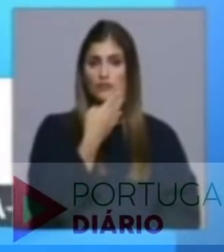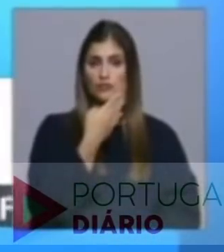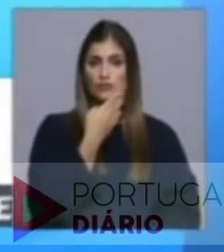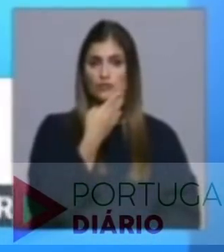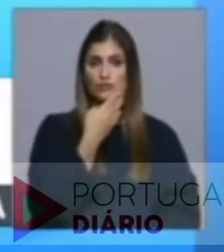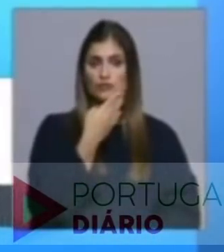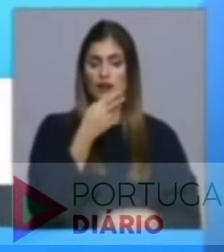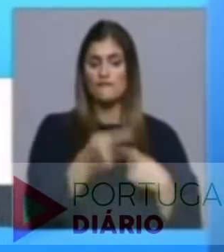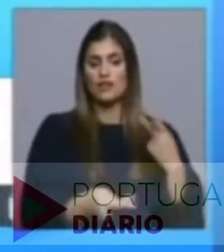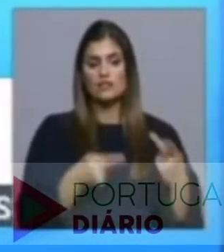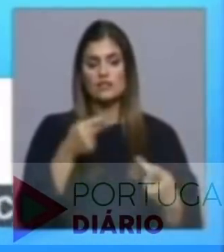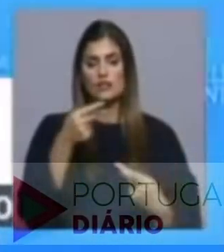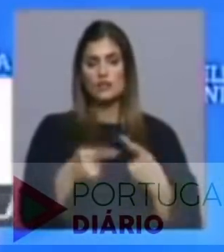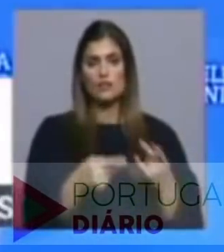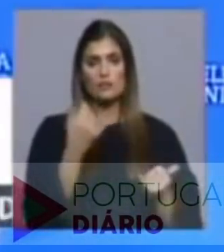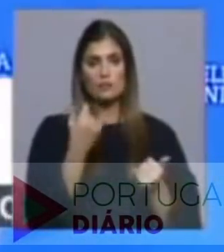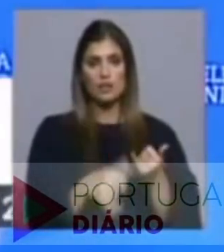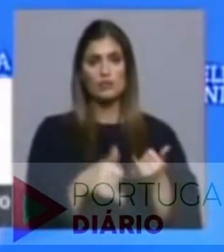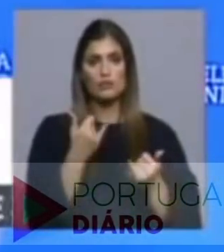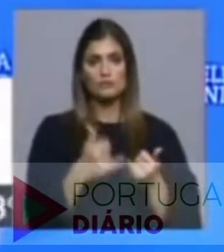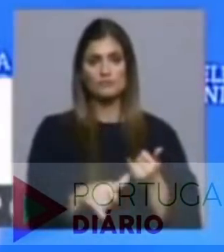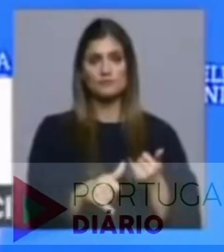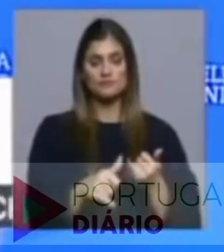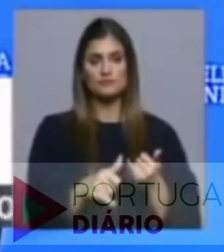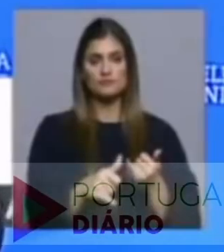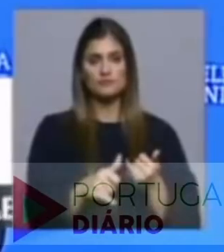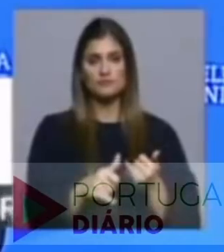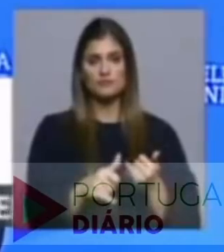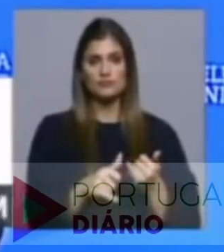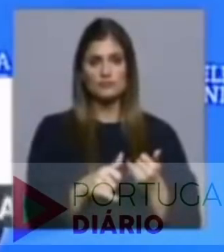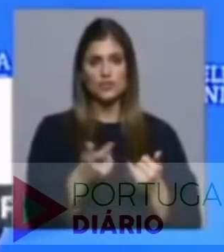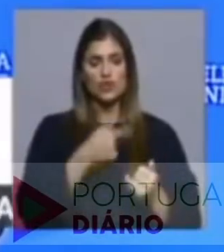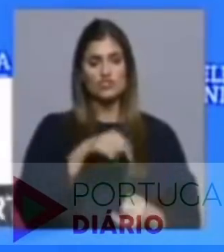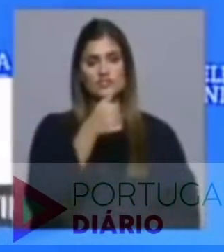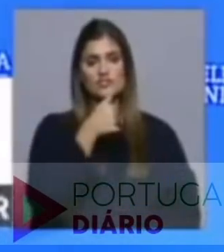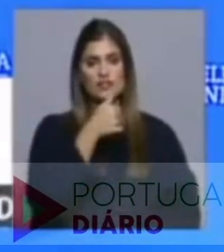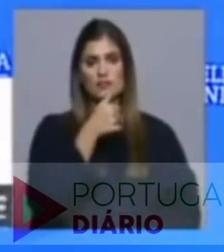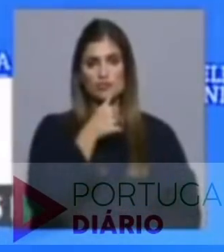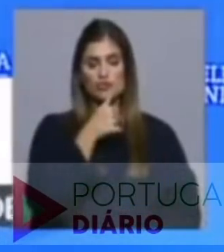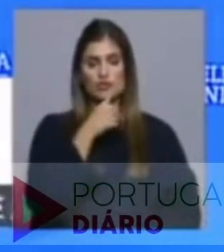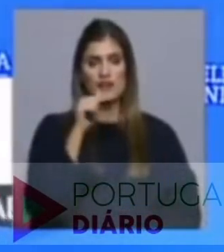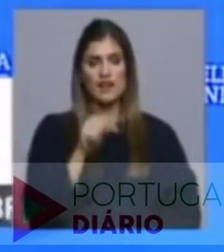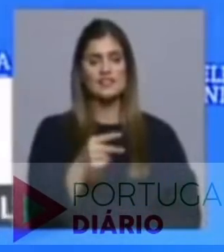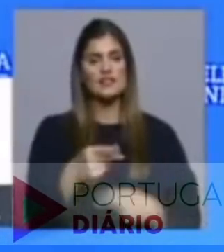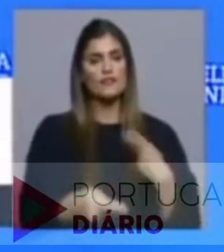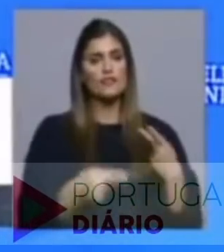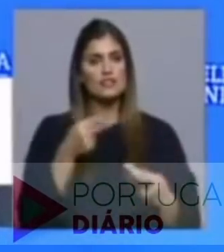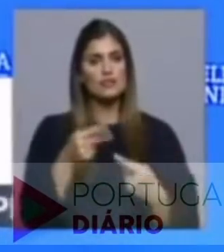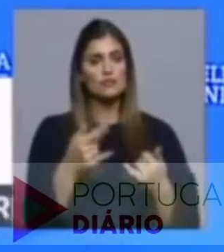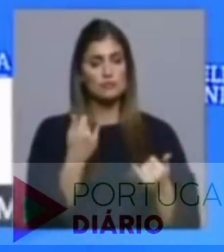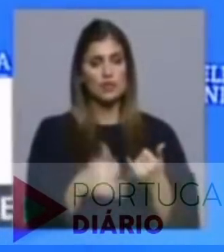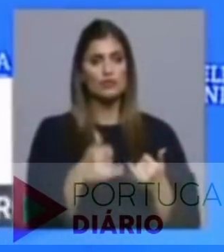a avaliação de risco que adotamos. Essa avaliação de